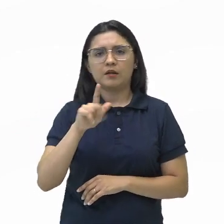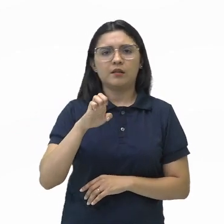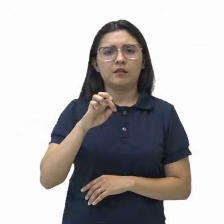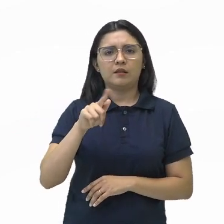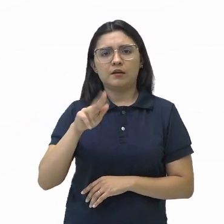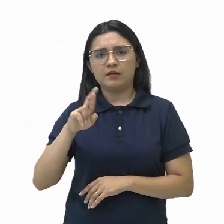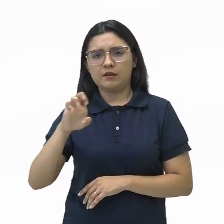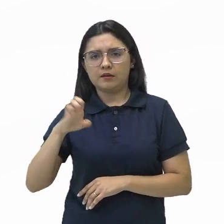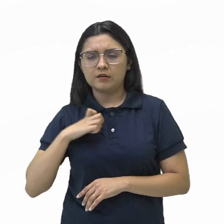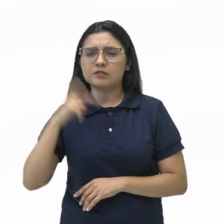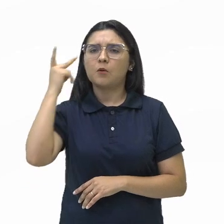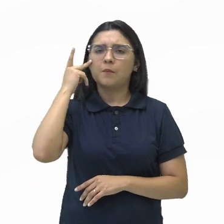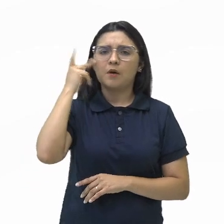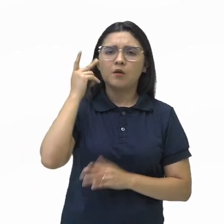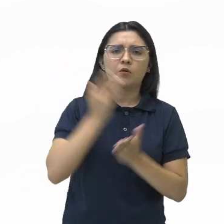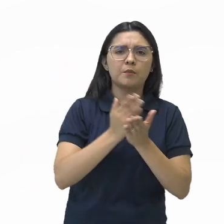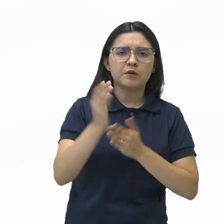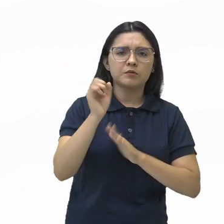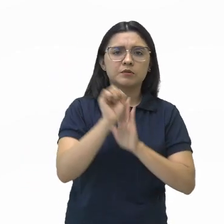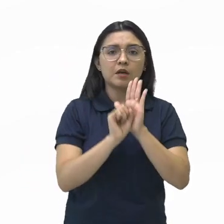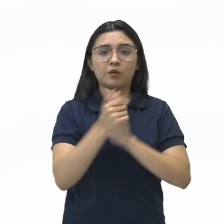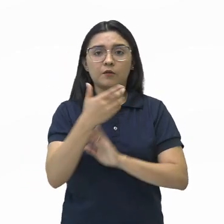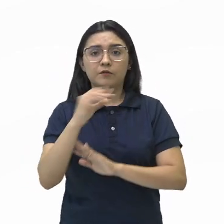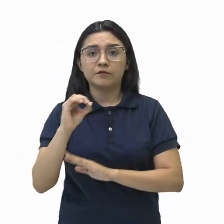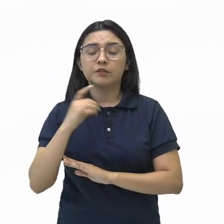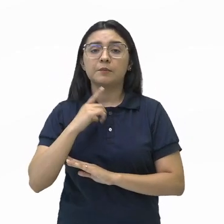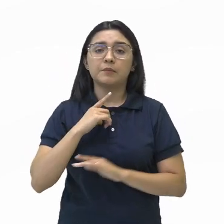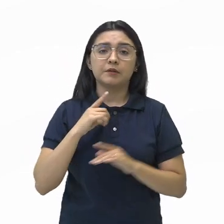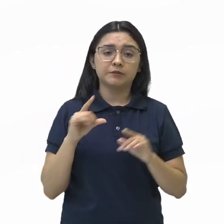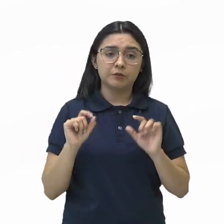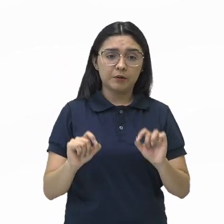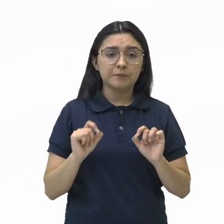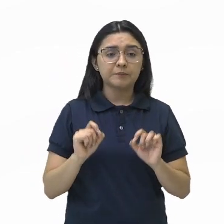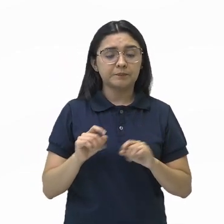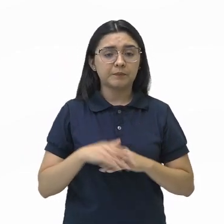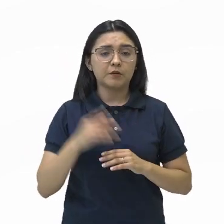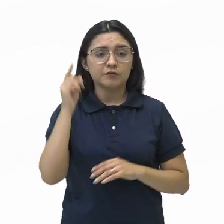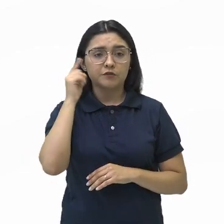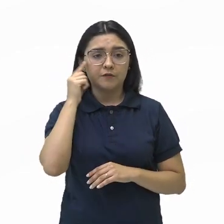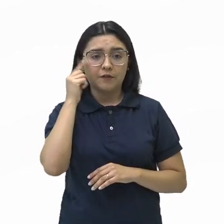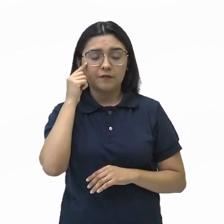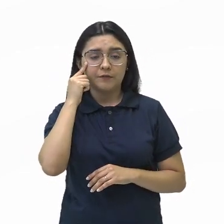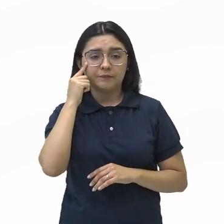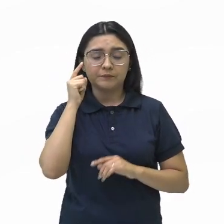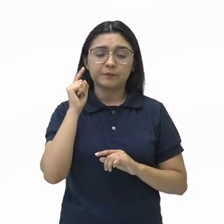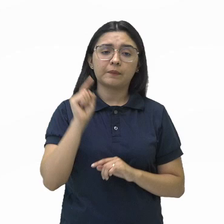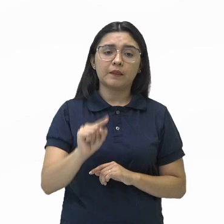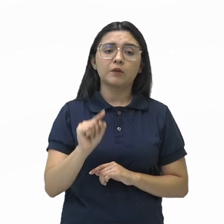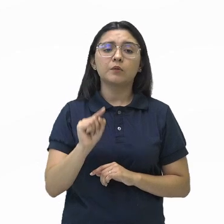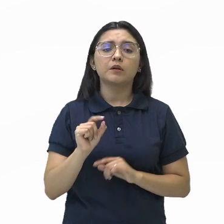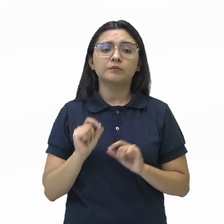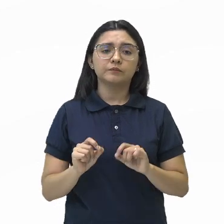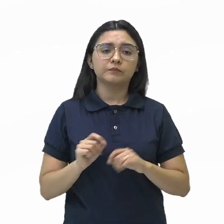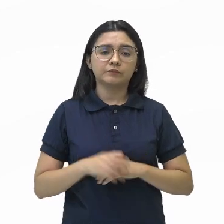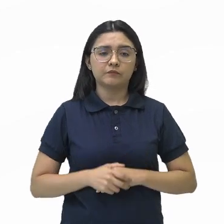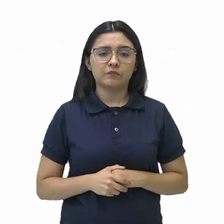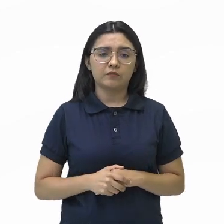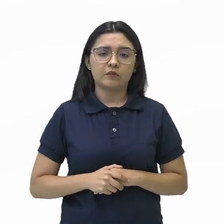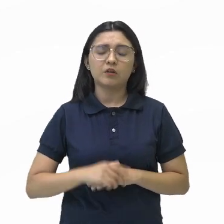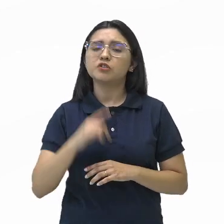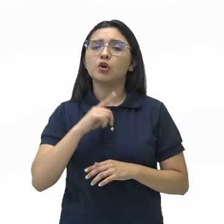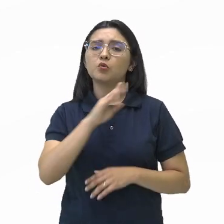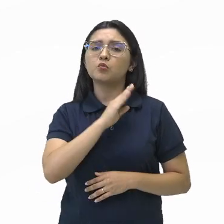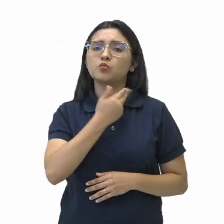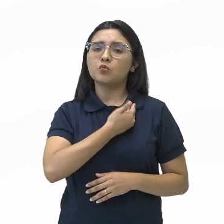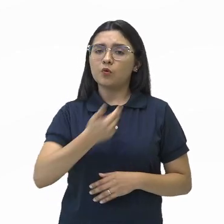do século XX. Né? E isso também tinha um retorno, como a gente vai ver aí na próxima tela, que é realmente quando você tinha o